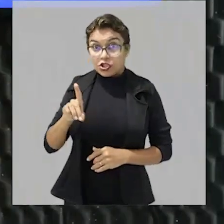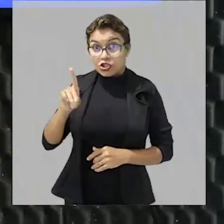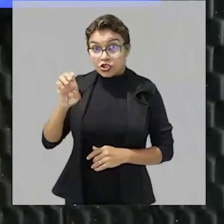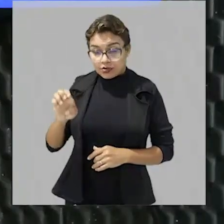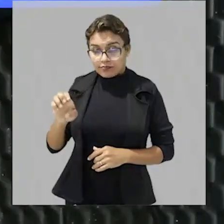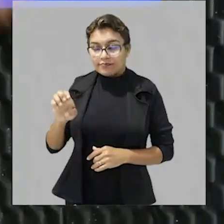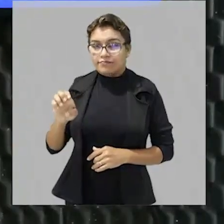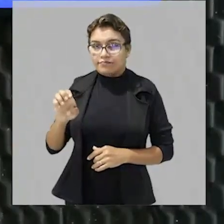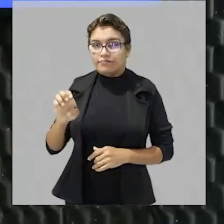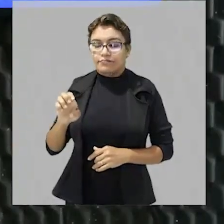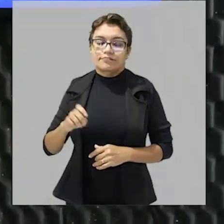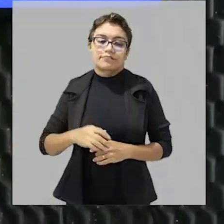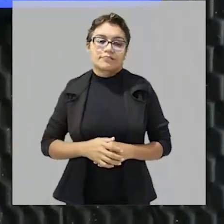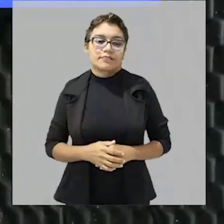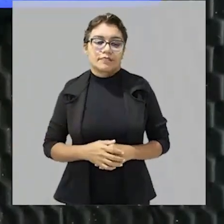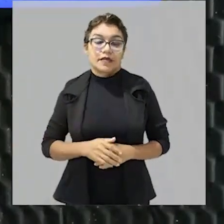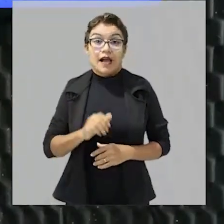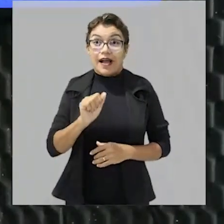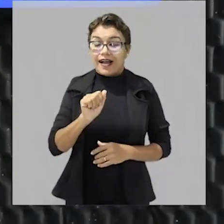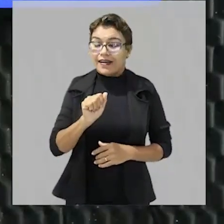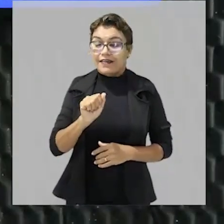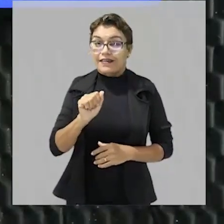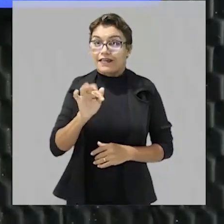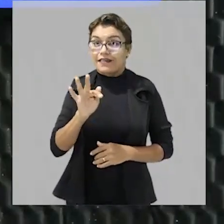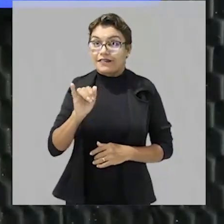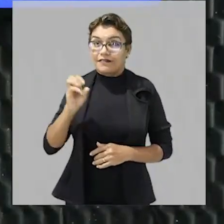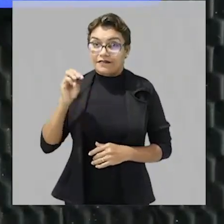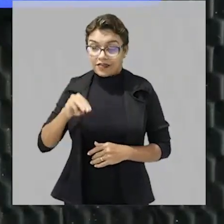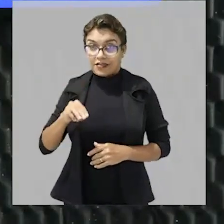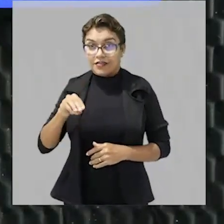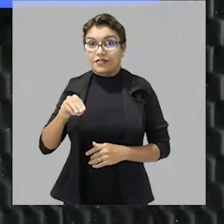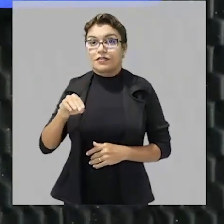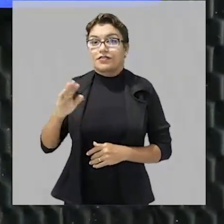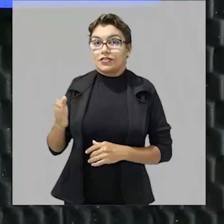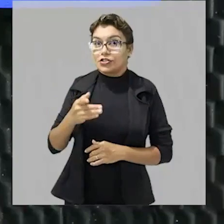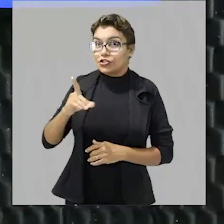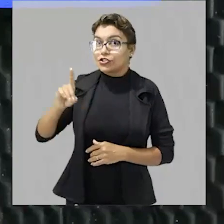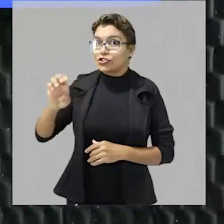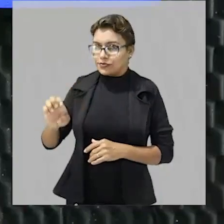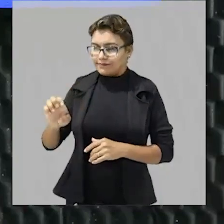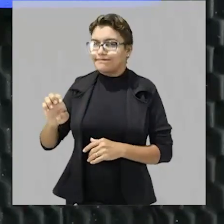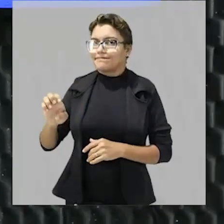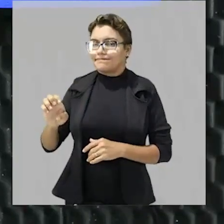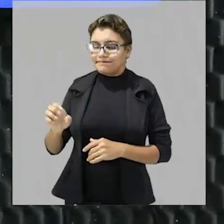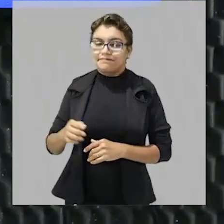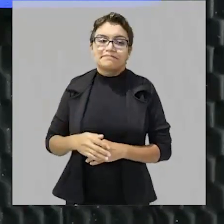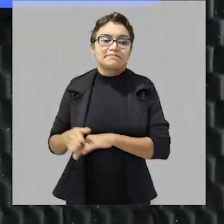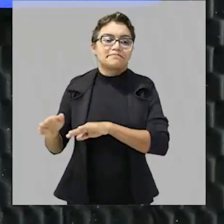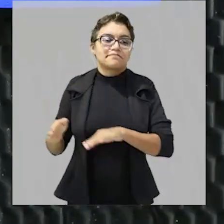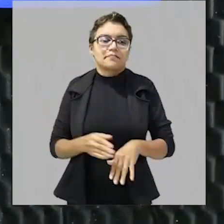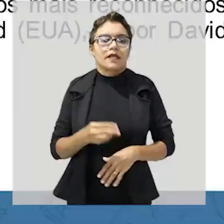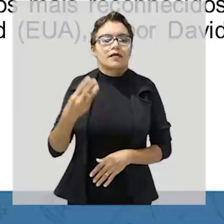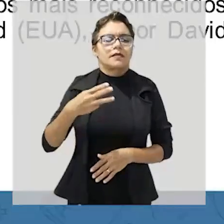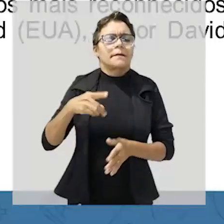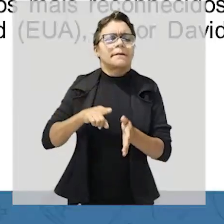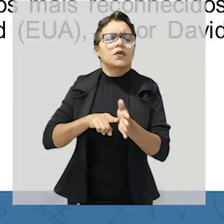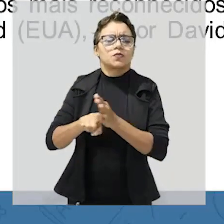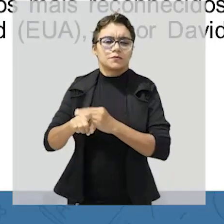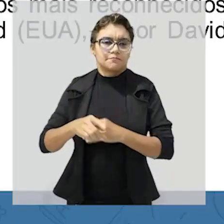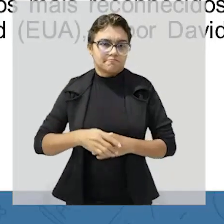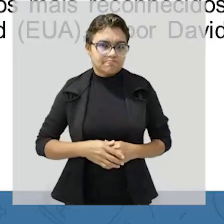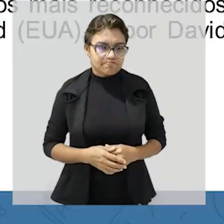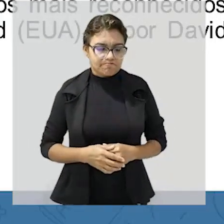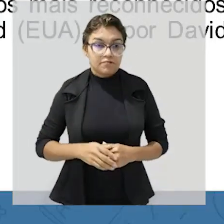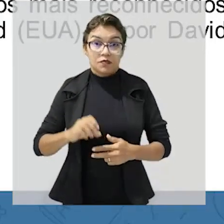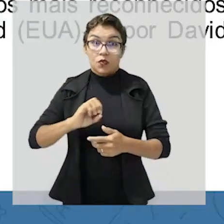O erro está aqui, né? Objetivo, finalidade. Objetivo e finalidade são palavras sinônimas. Eu posso